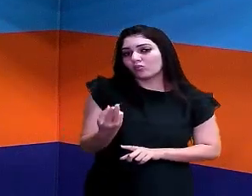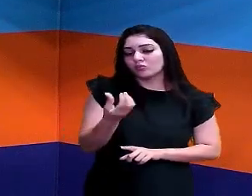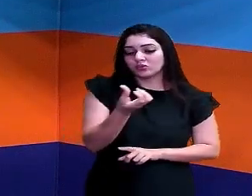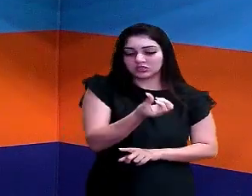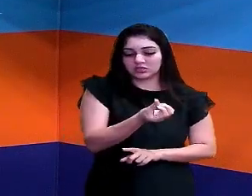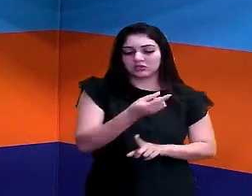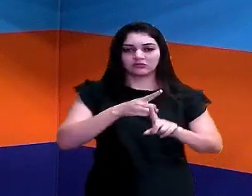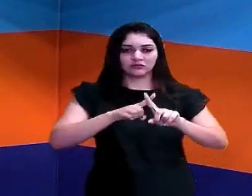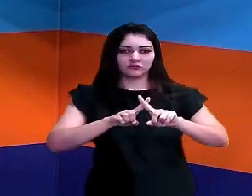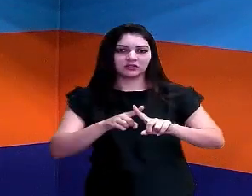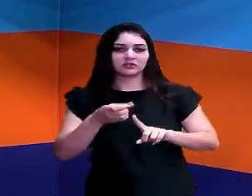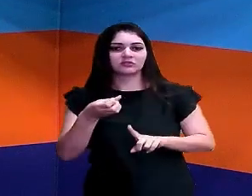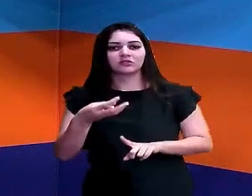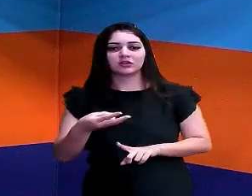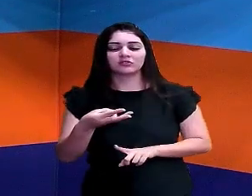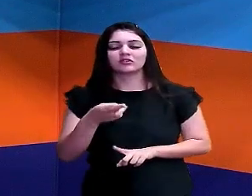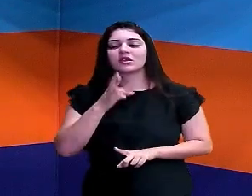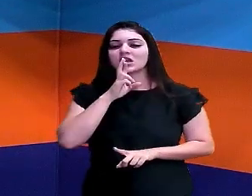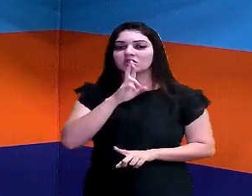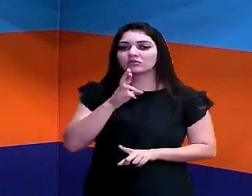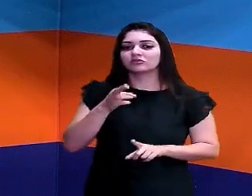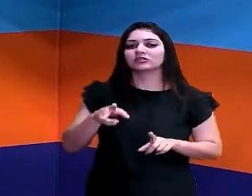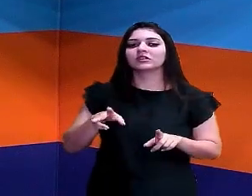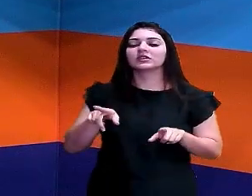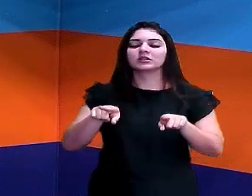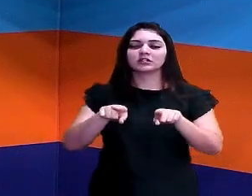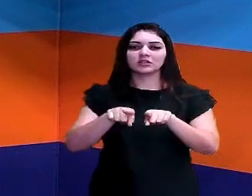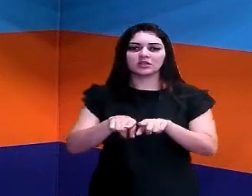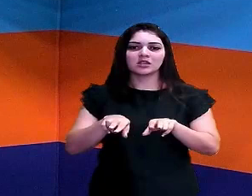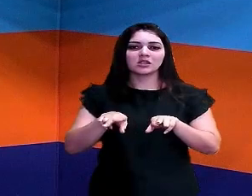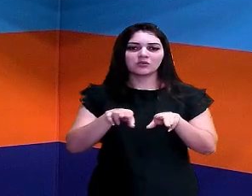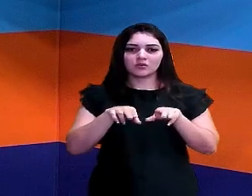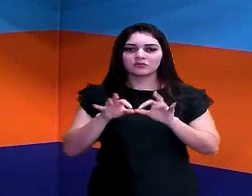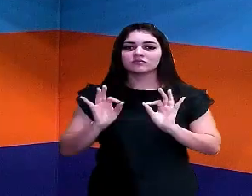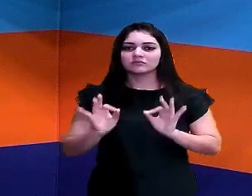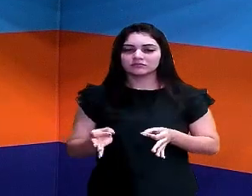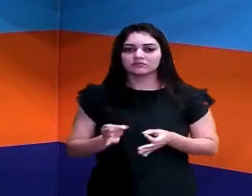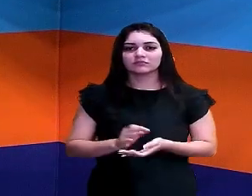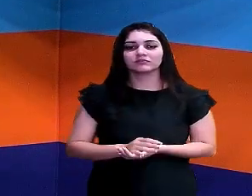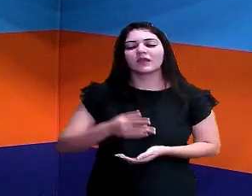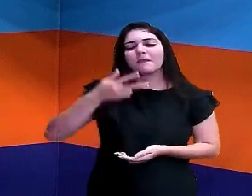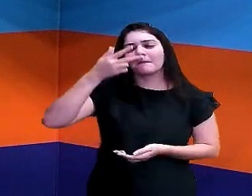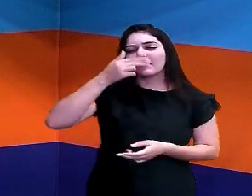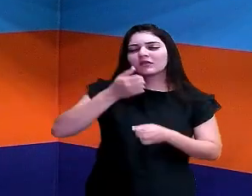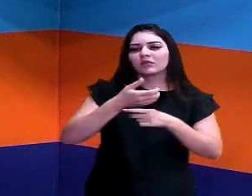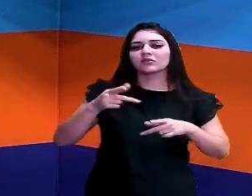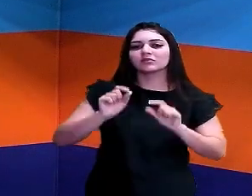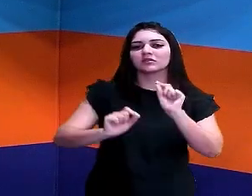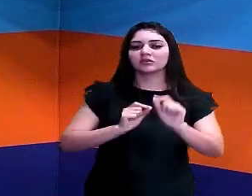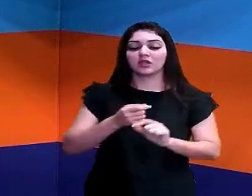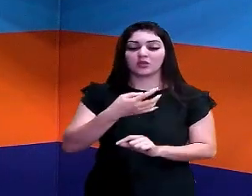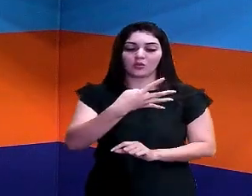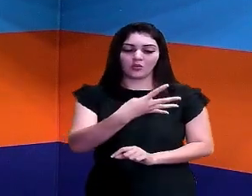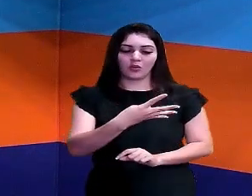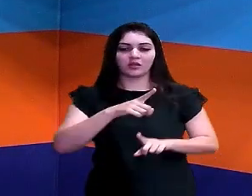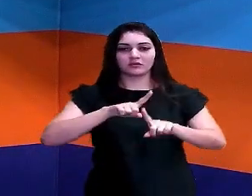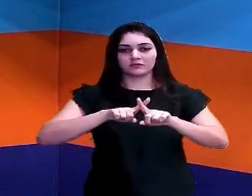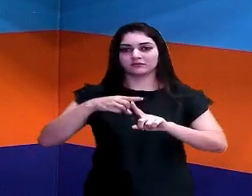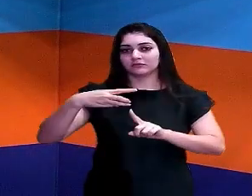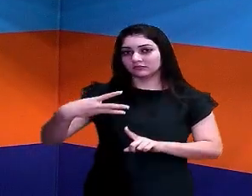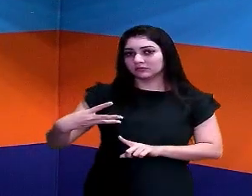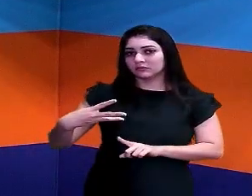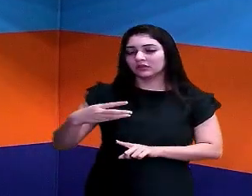6 vezes 3. O resultado vai dar o mesmo, tá certo? A mesma coisa é se eu contar 4 vezes